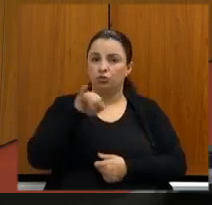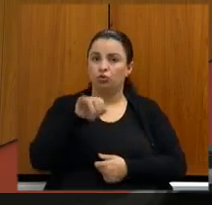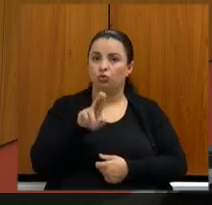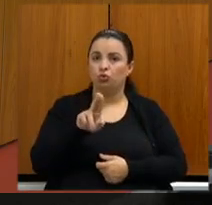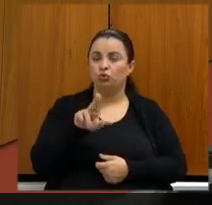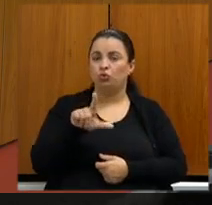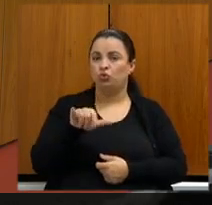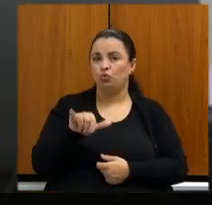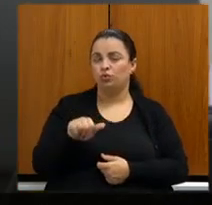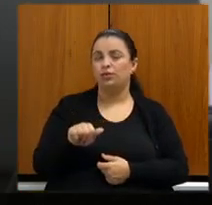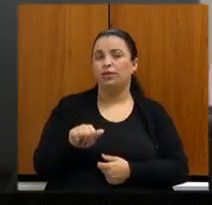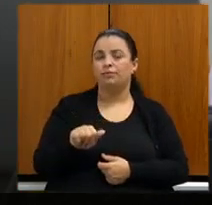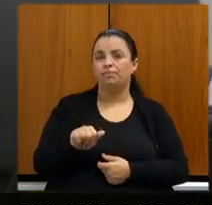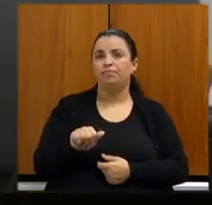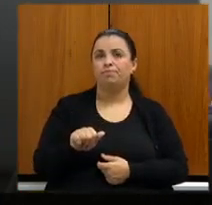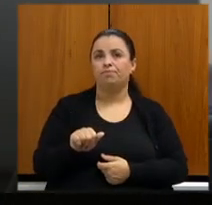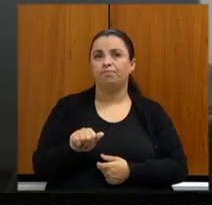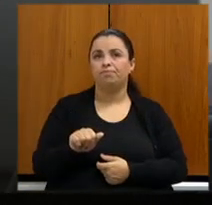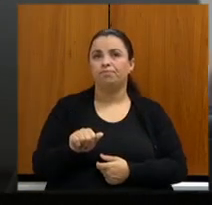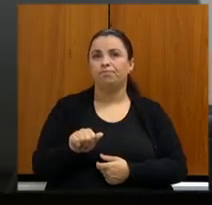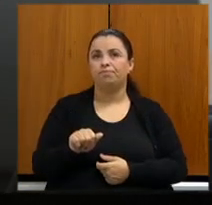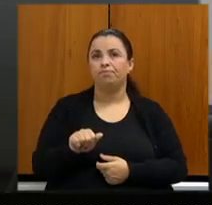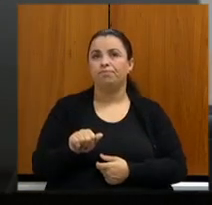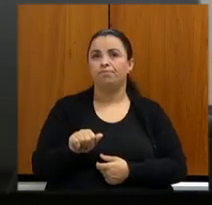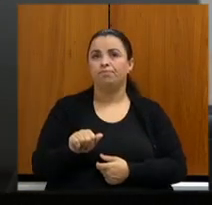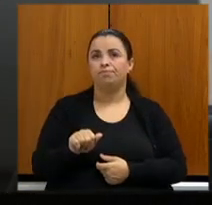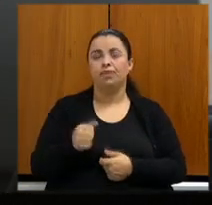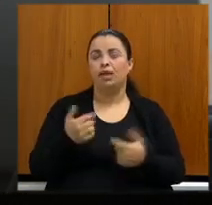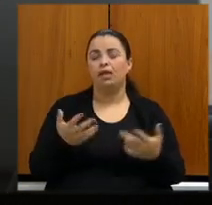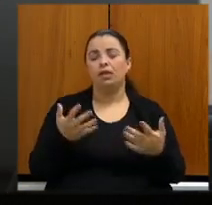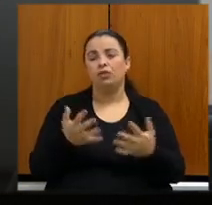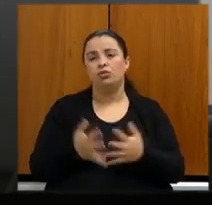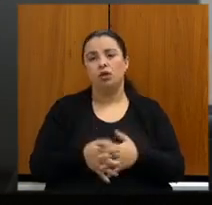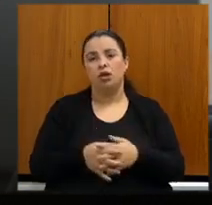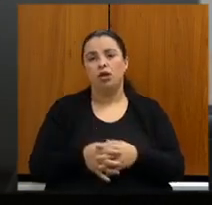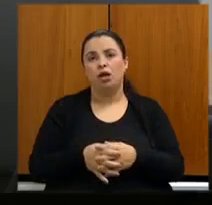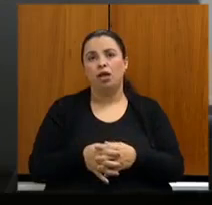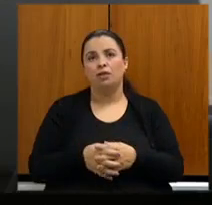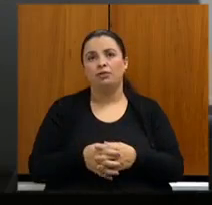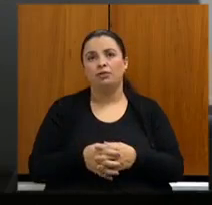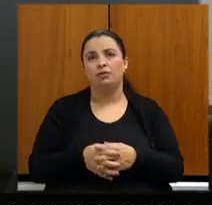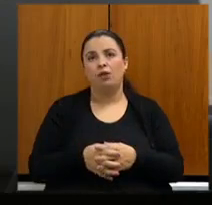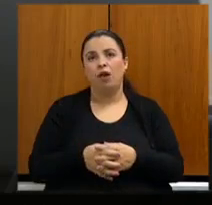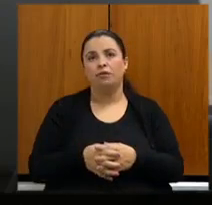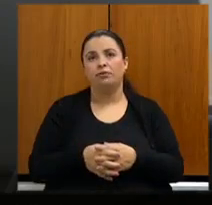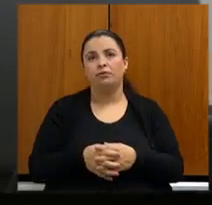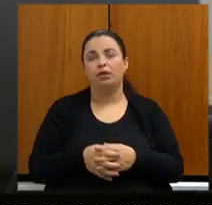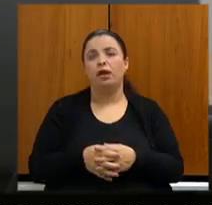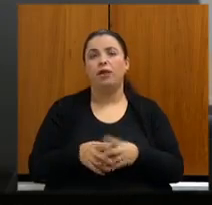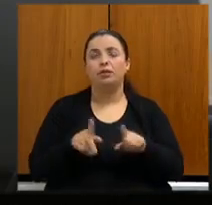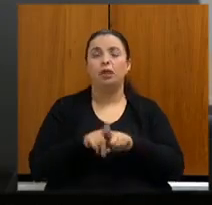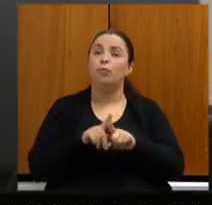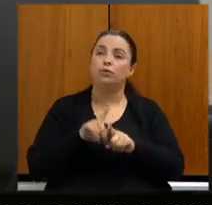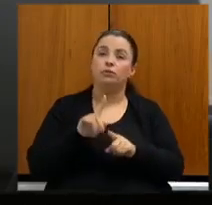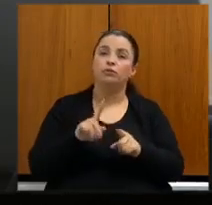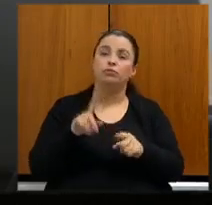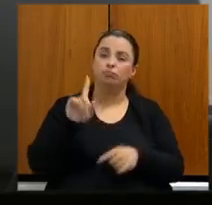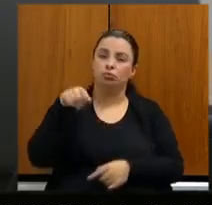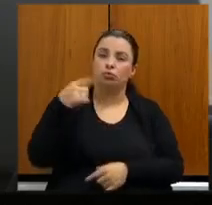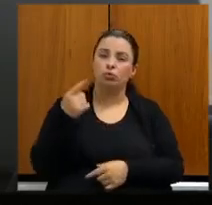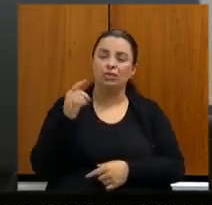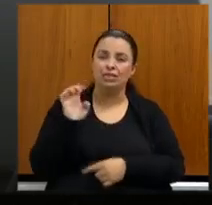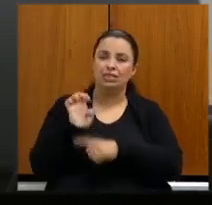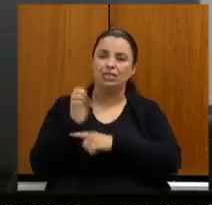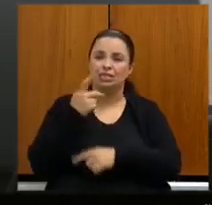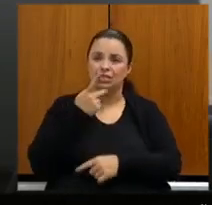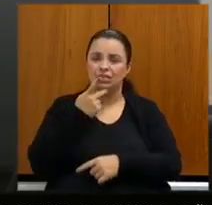obrigada é é isso mexe também vamos ver depois meu estado mas a gente percebe